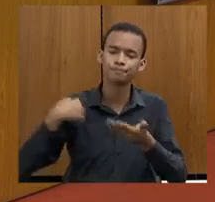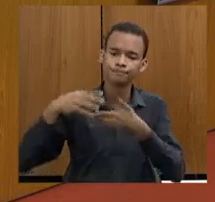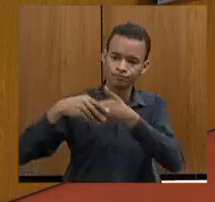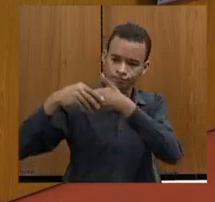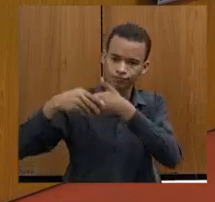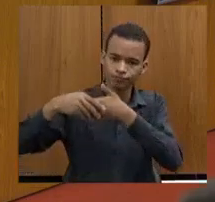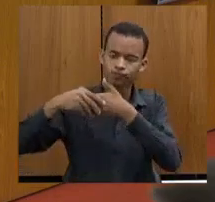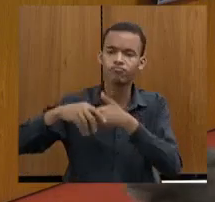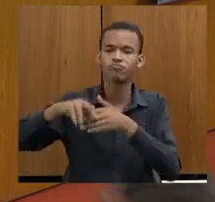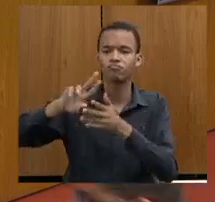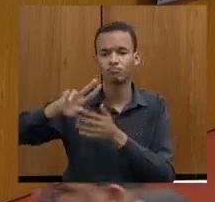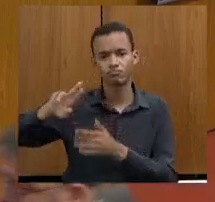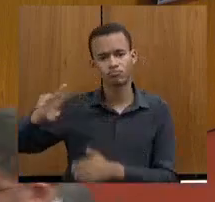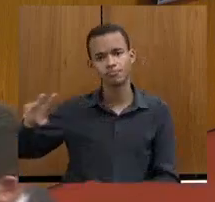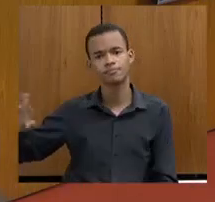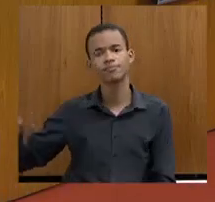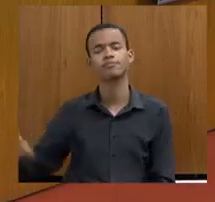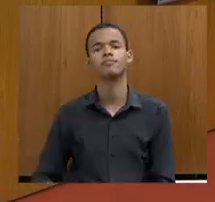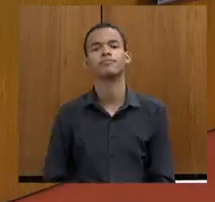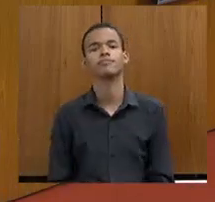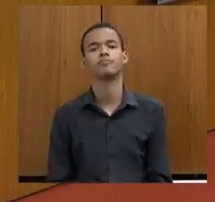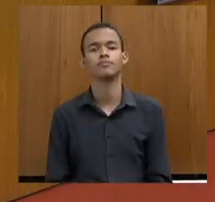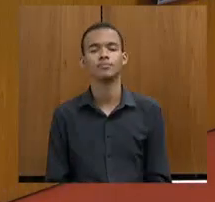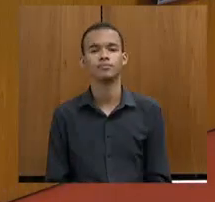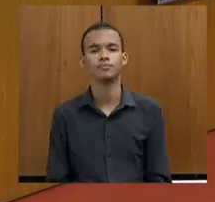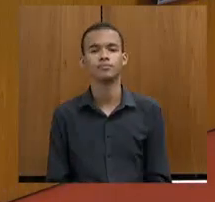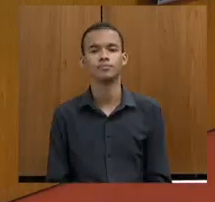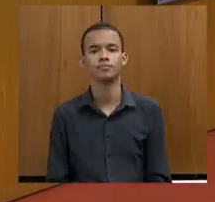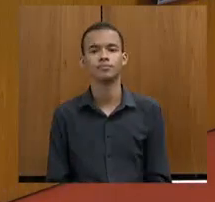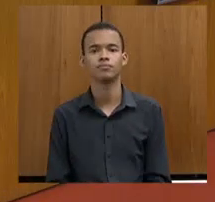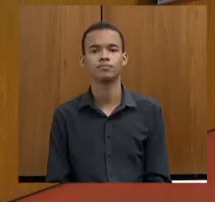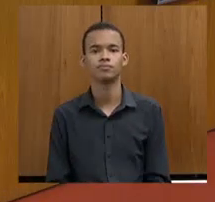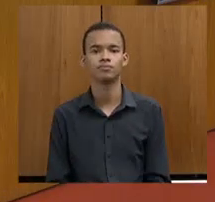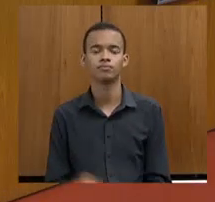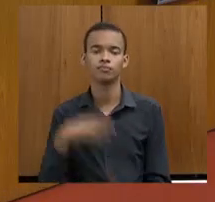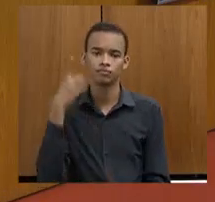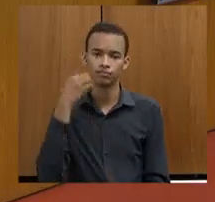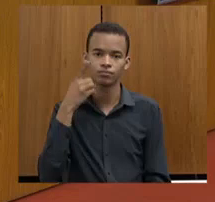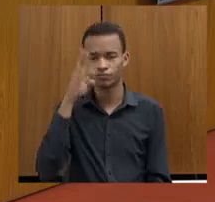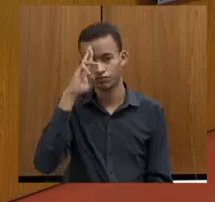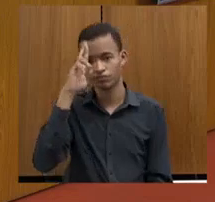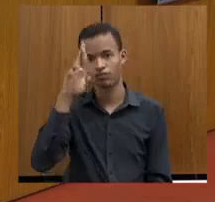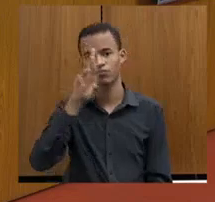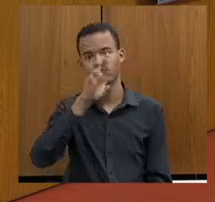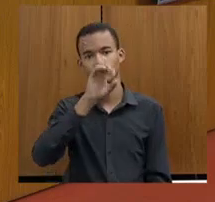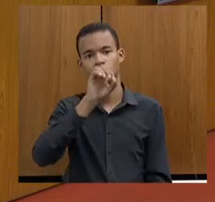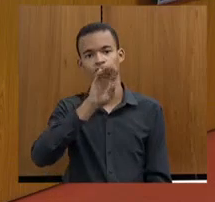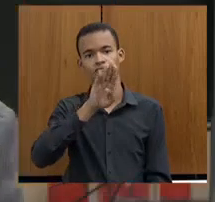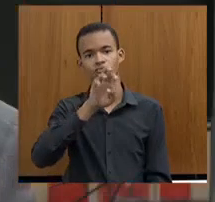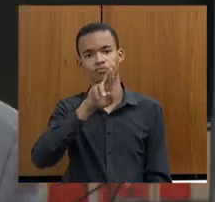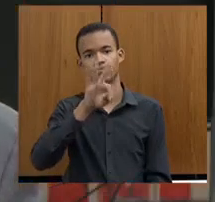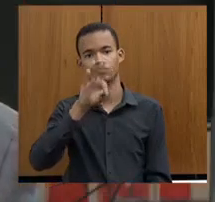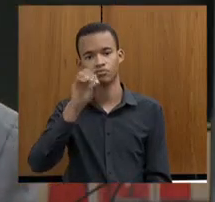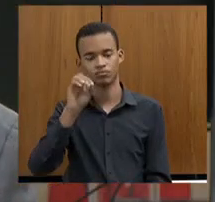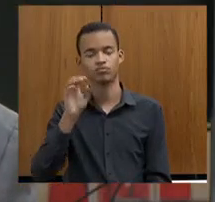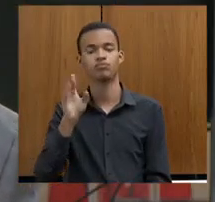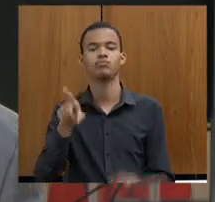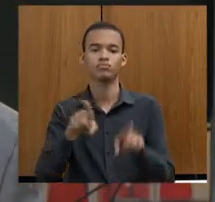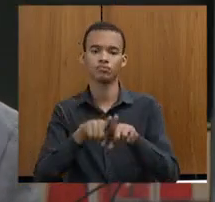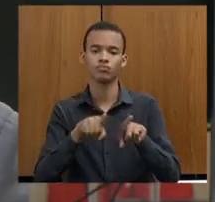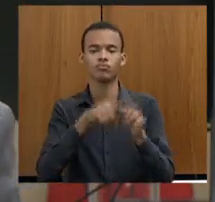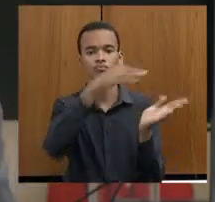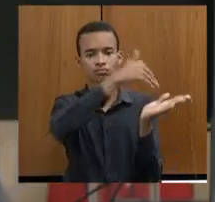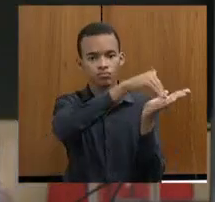celise laviola Deputado Zé Reis deputado nosso Líder Roberto Andrade e ao secretários